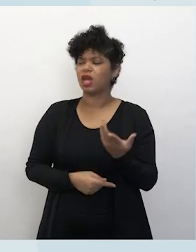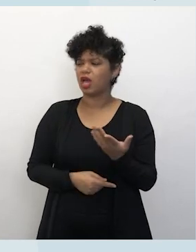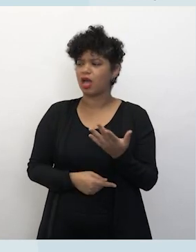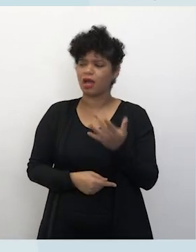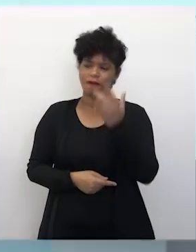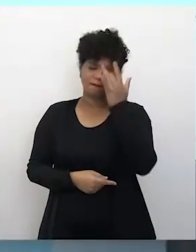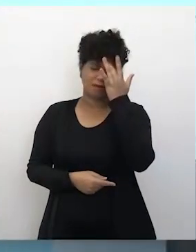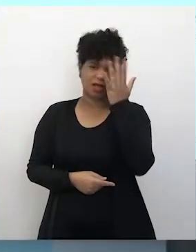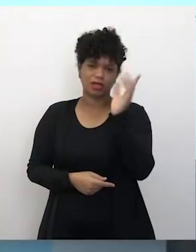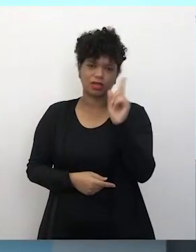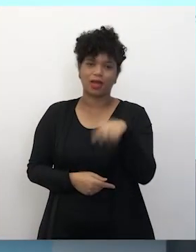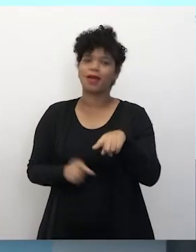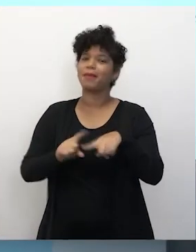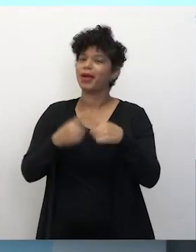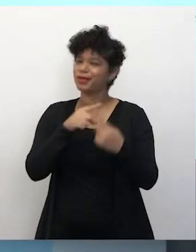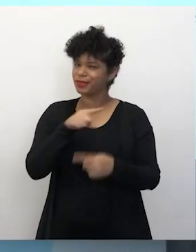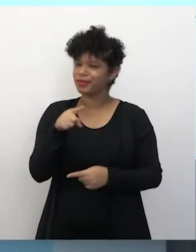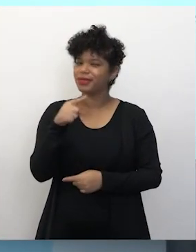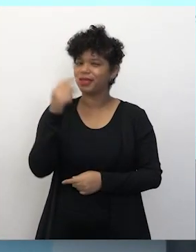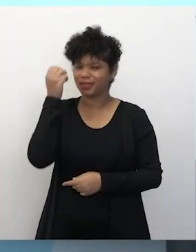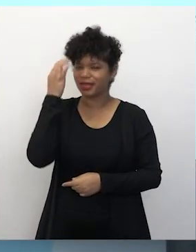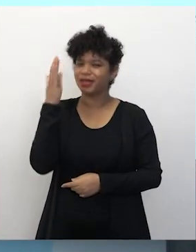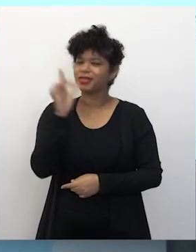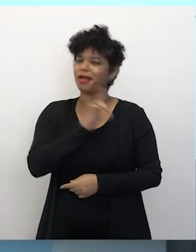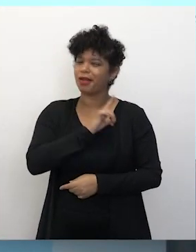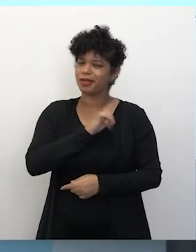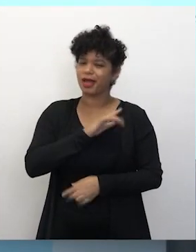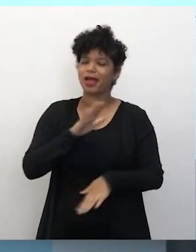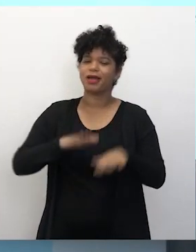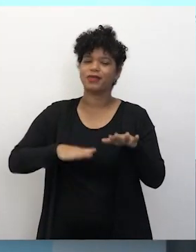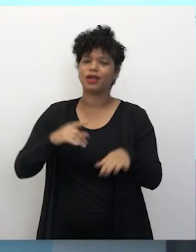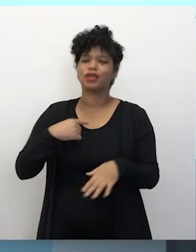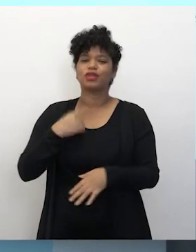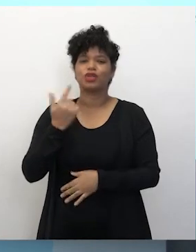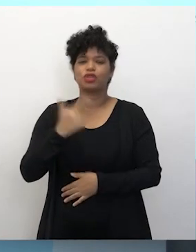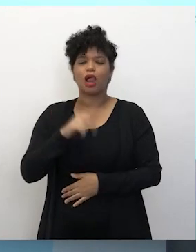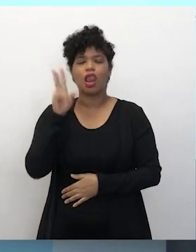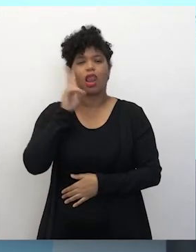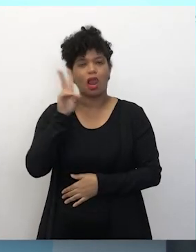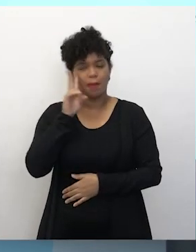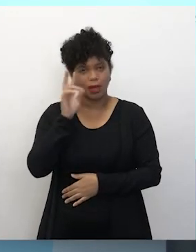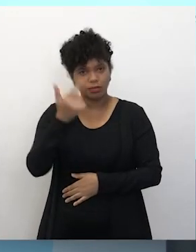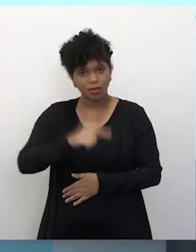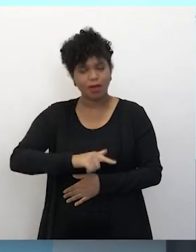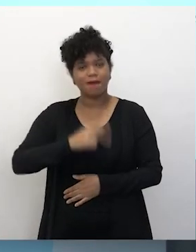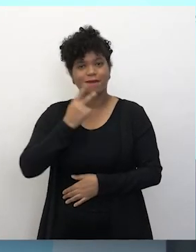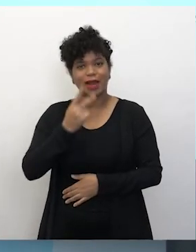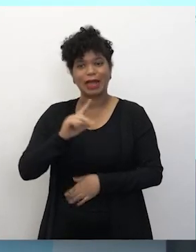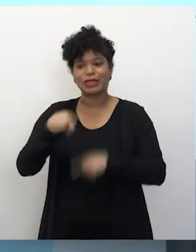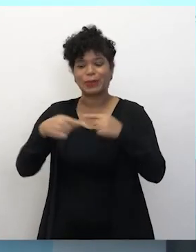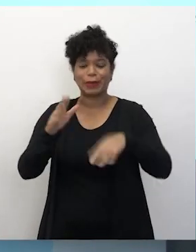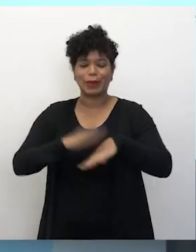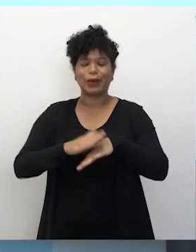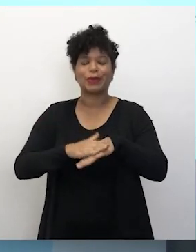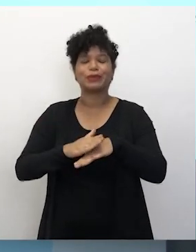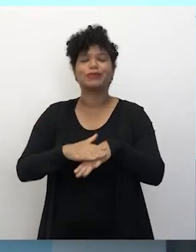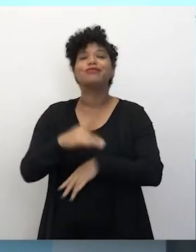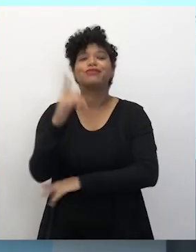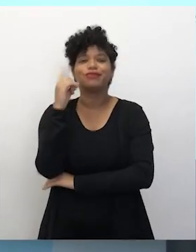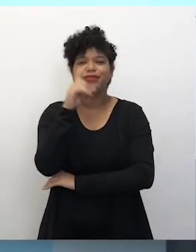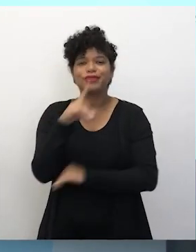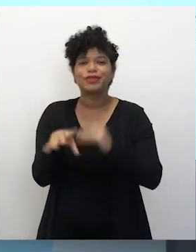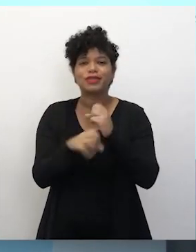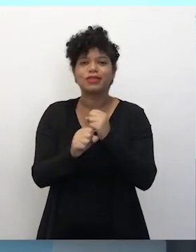você acaba esquecendo. É muito comum essa ideia de a gente relembrar, falar e na hora de você executar, fazer o